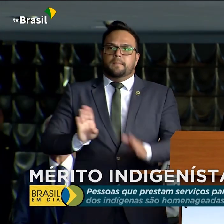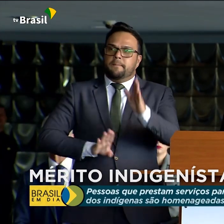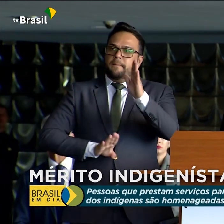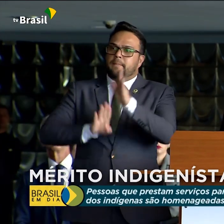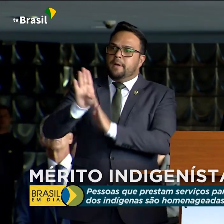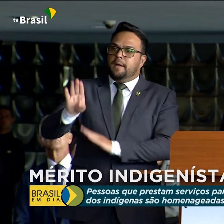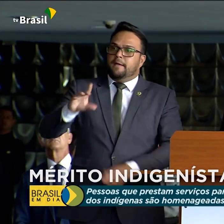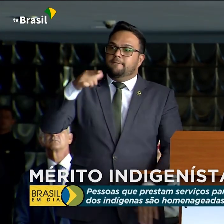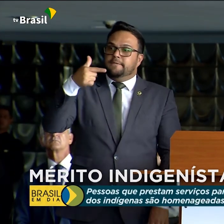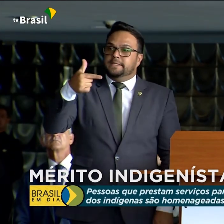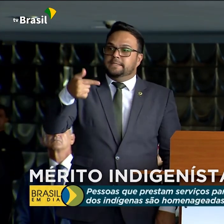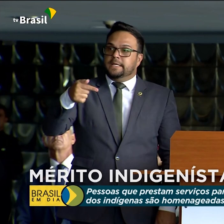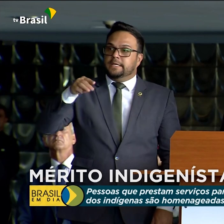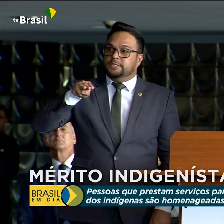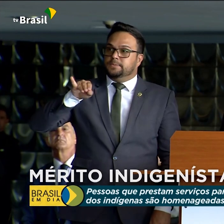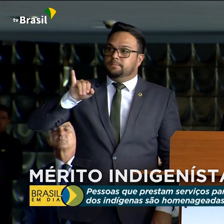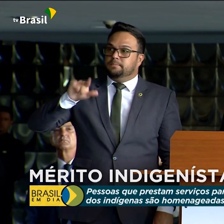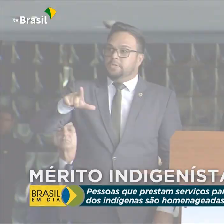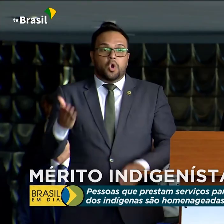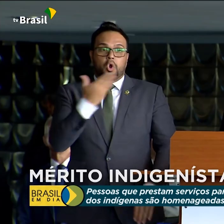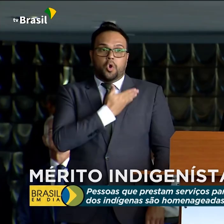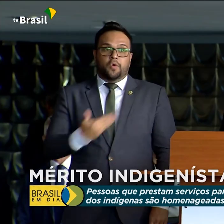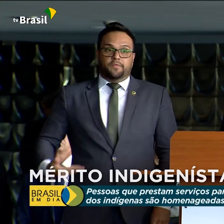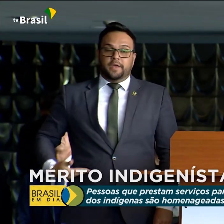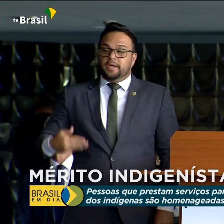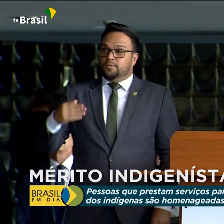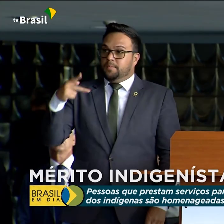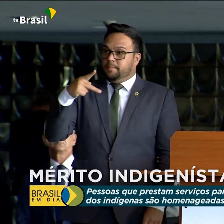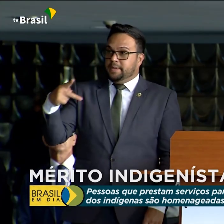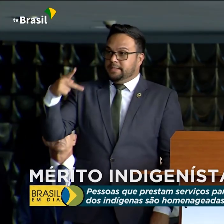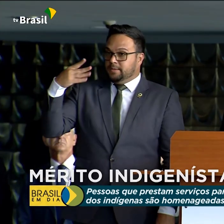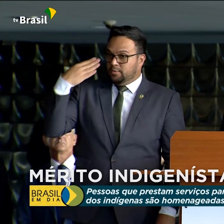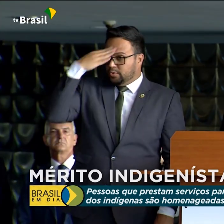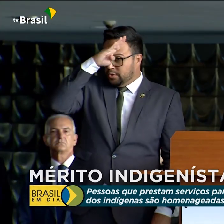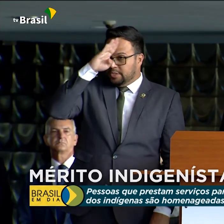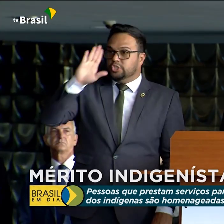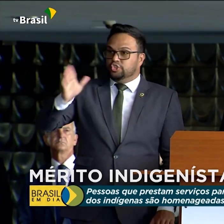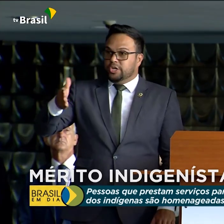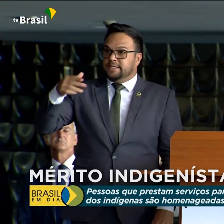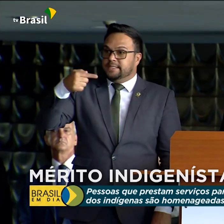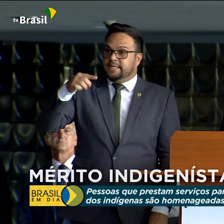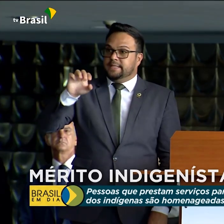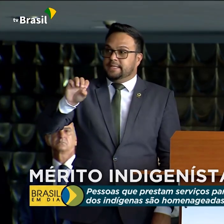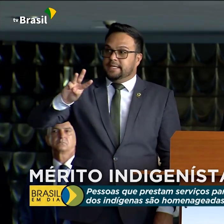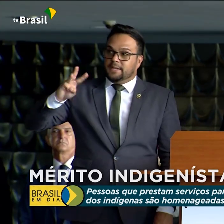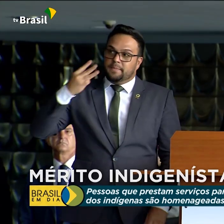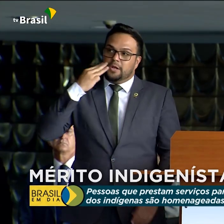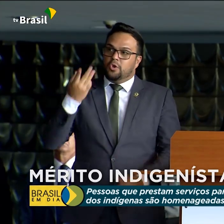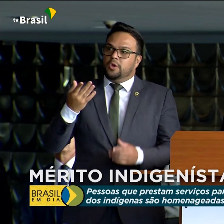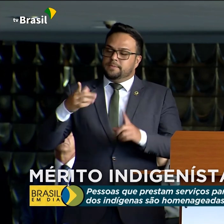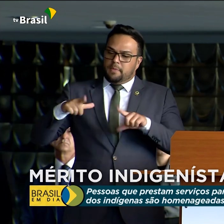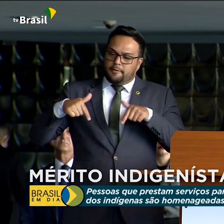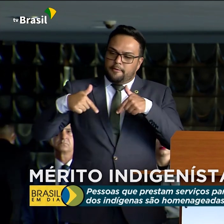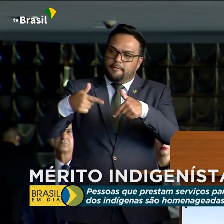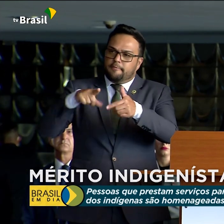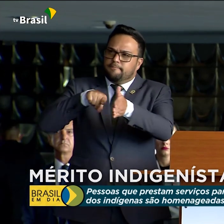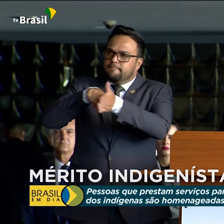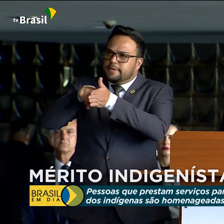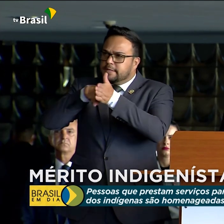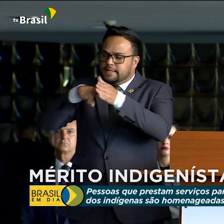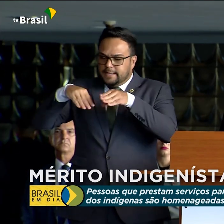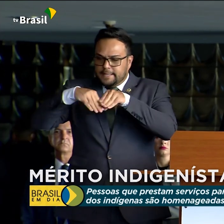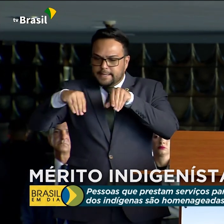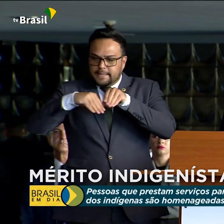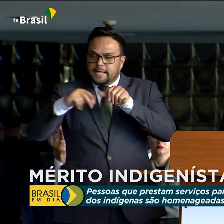27 mil toneladas de alimentos distribuídos. Destinamos mais de 70 milhões para ações de fiscalização em terras indígenas.